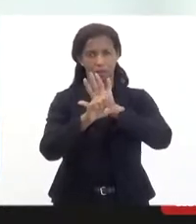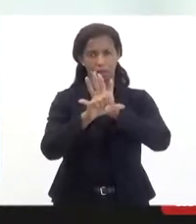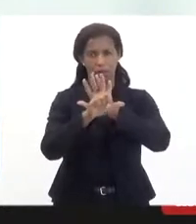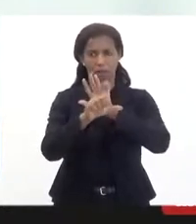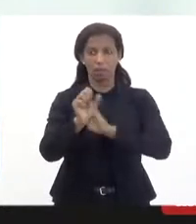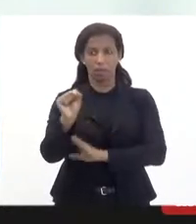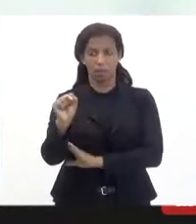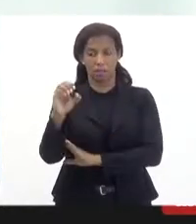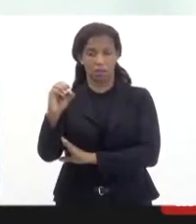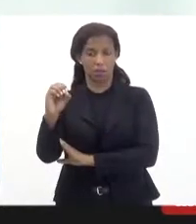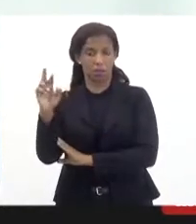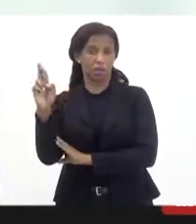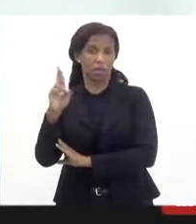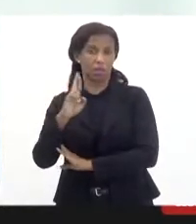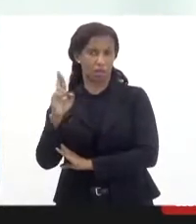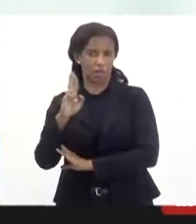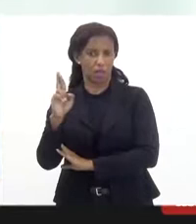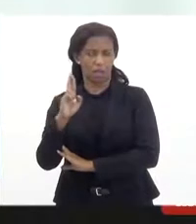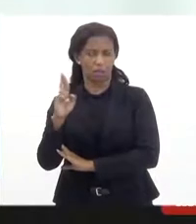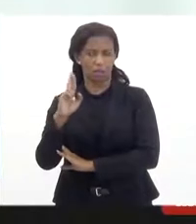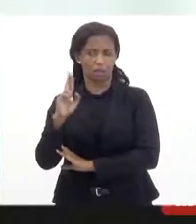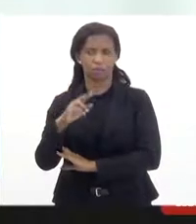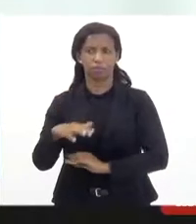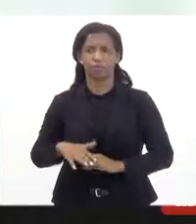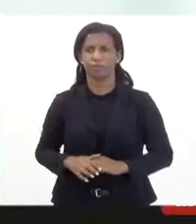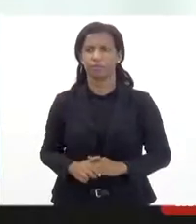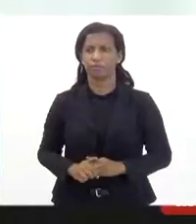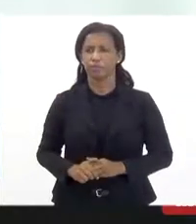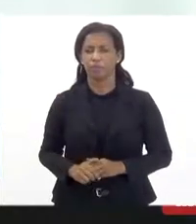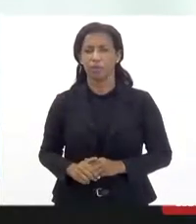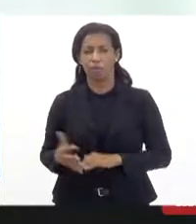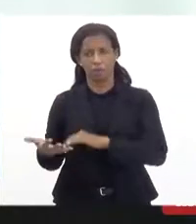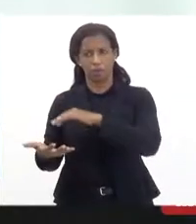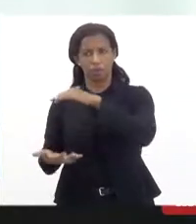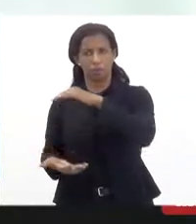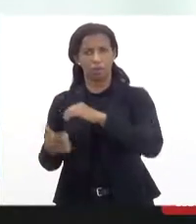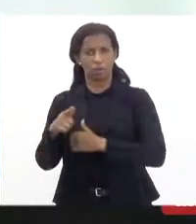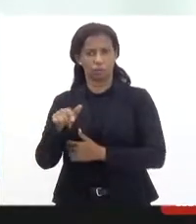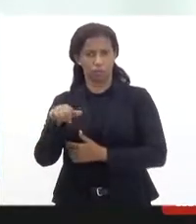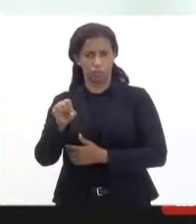80 preço da região.